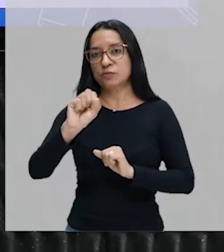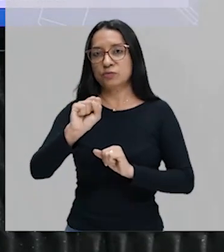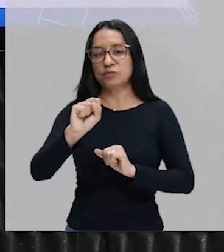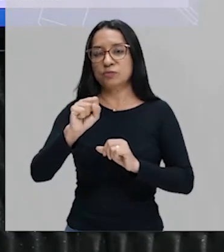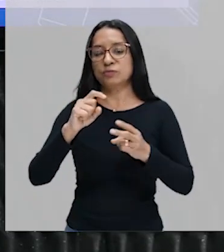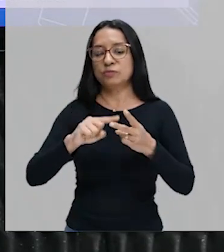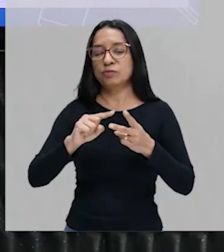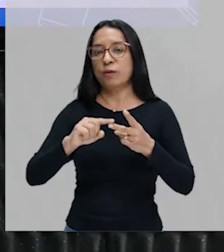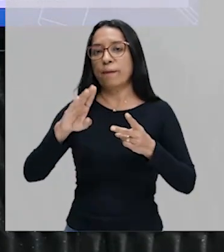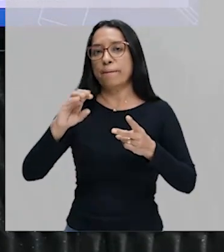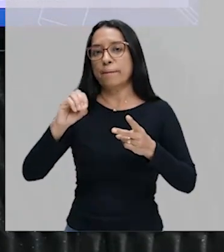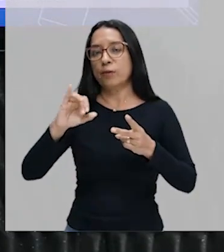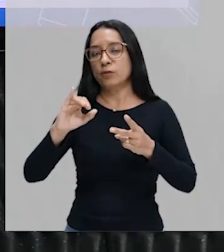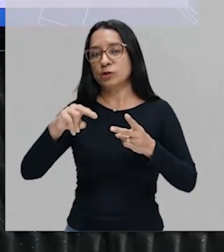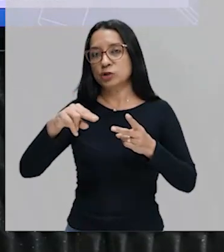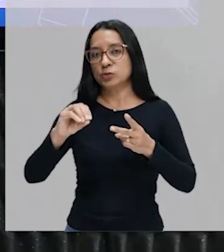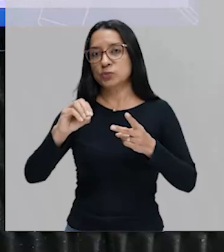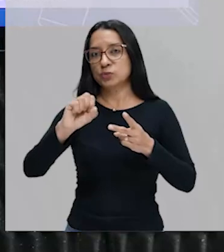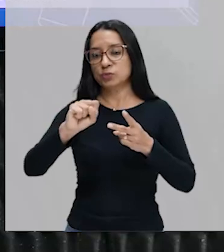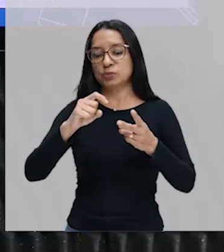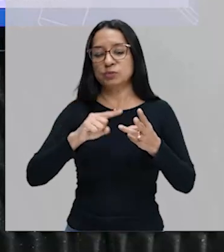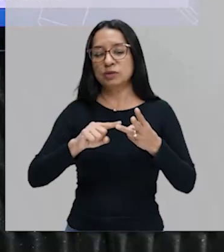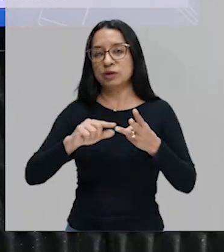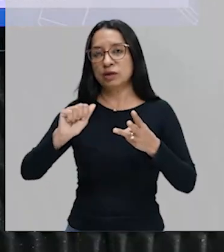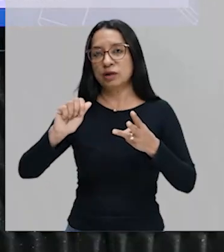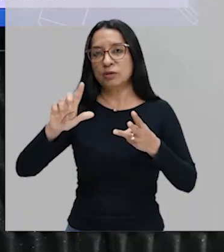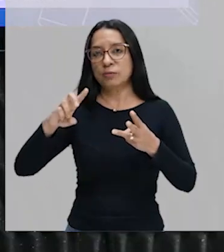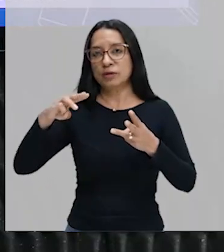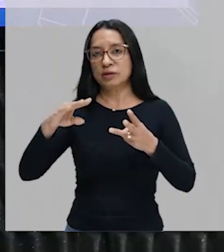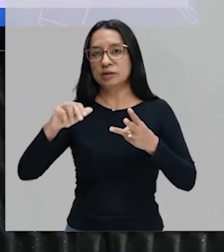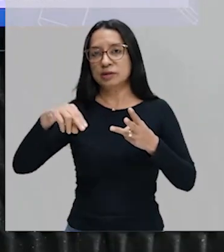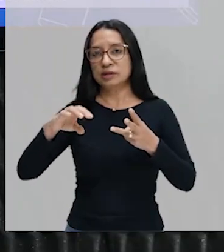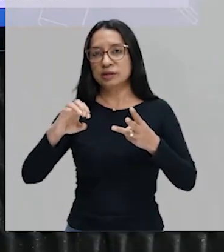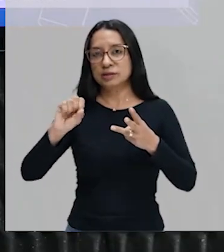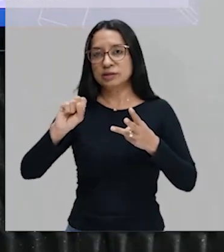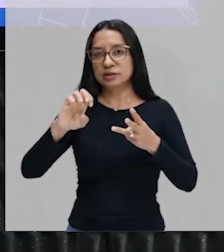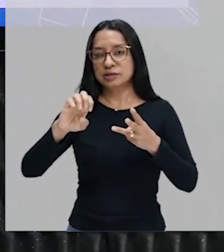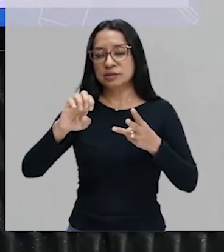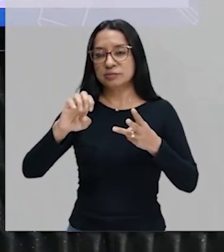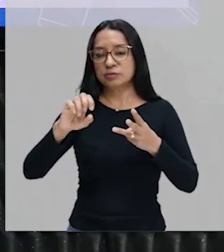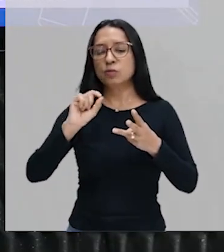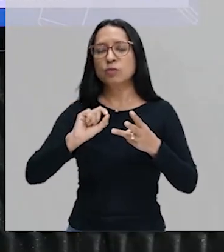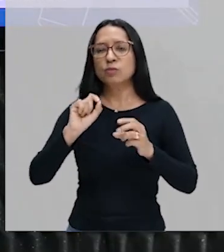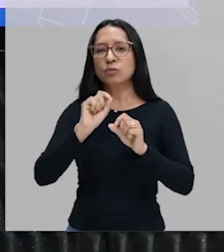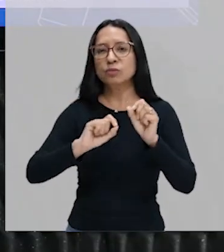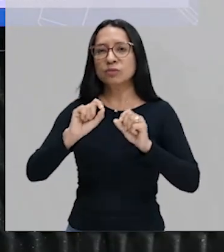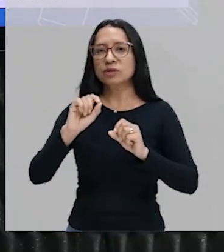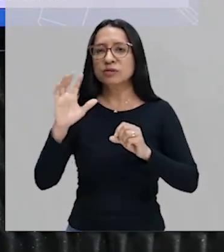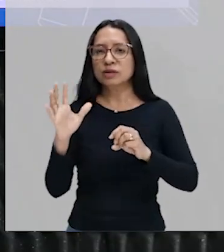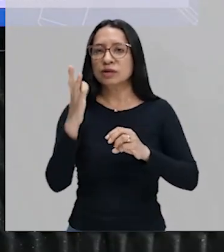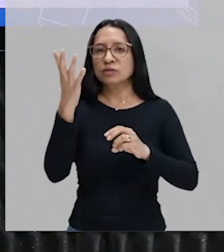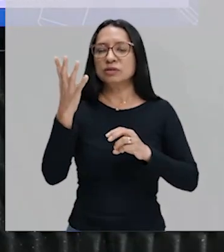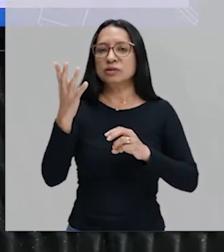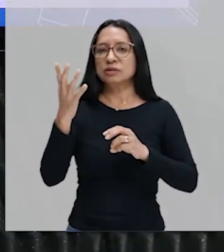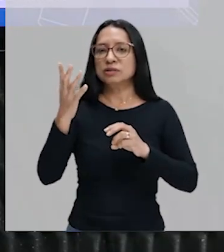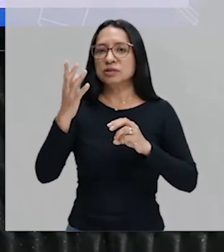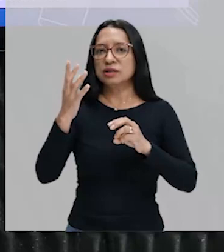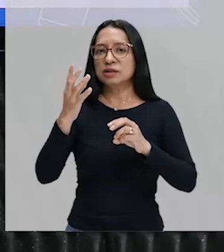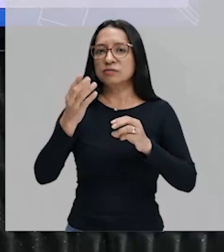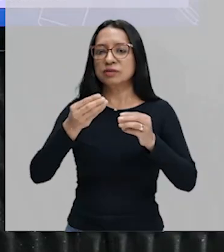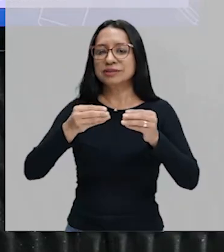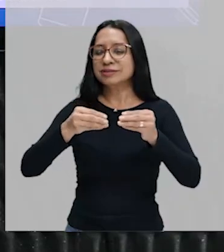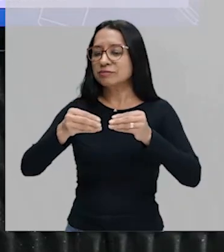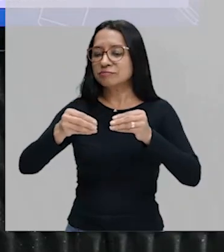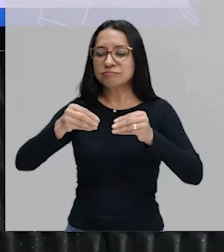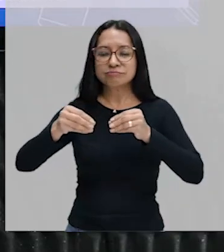tinha bósnios do outro, tá certo? Tu tinha também albaneses. E o que, que vai acontecer? A Iugoslávia começa a se fragmentar. Inicialmente a Croácia